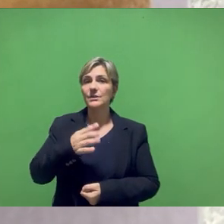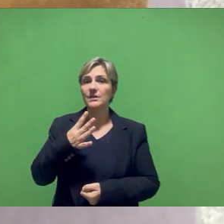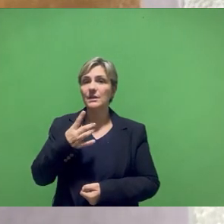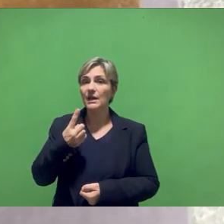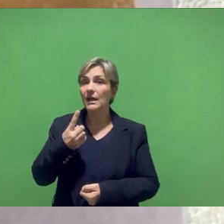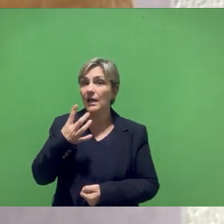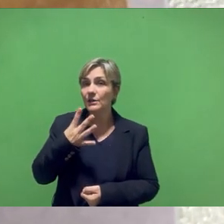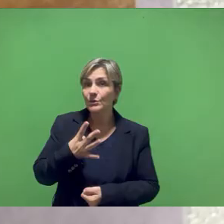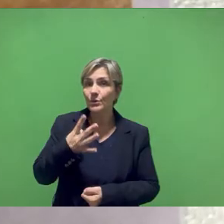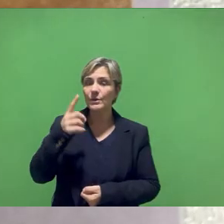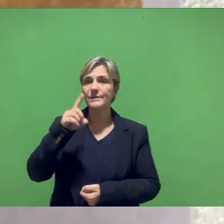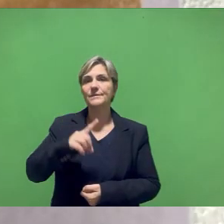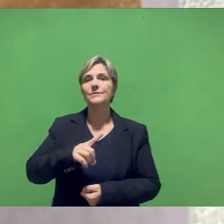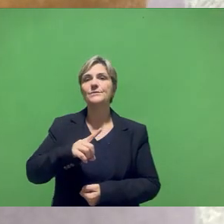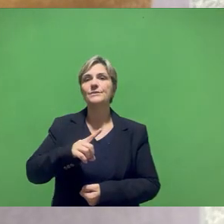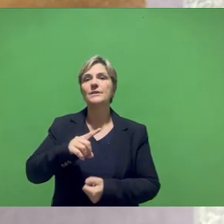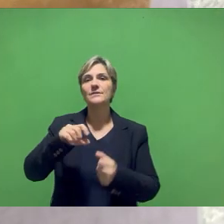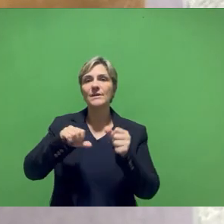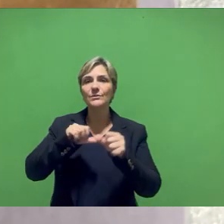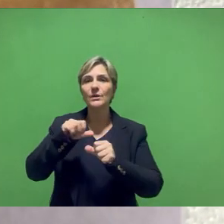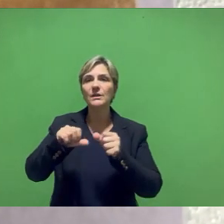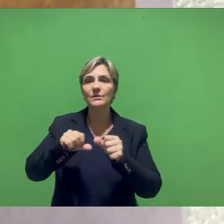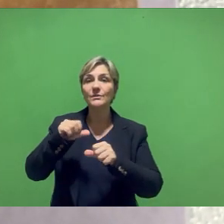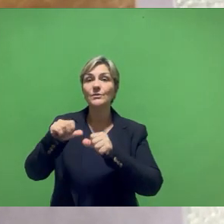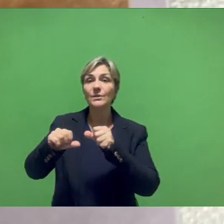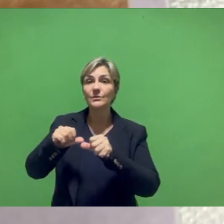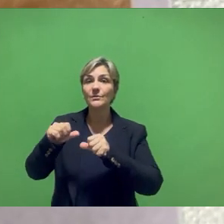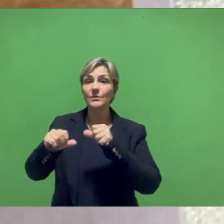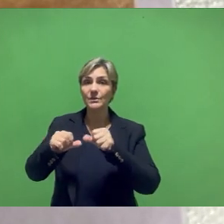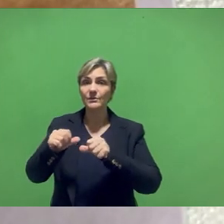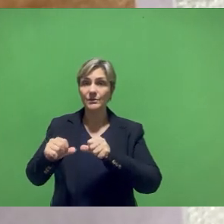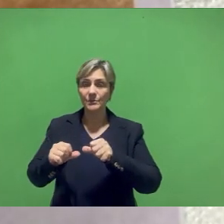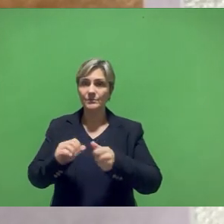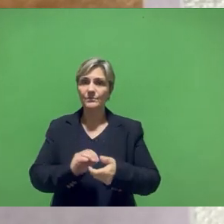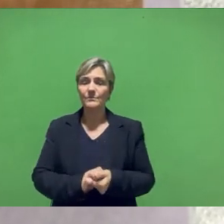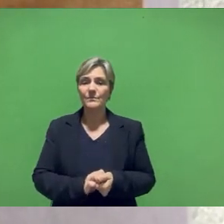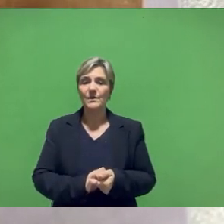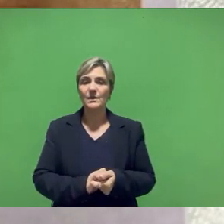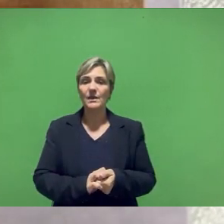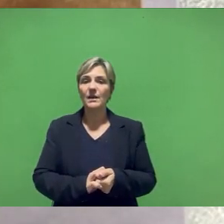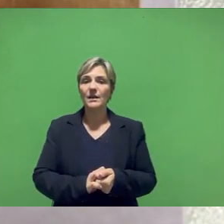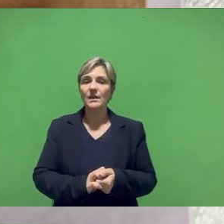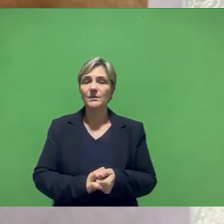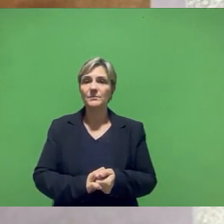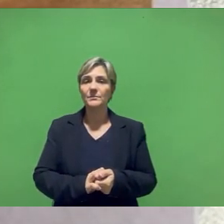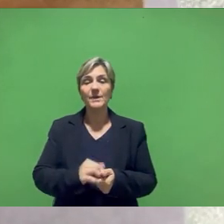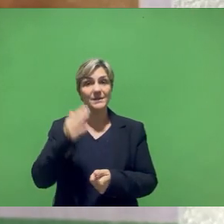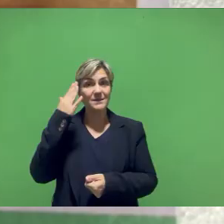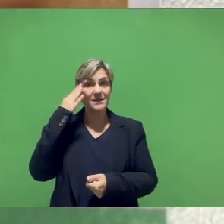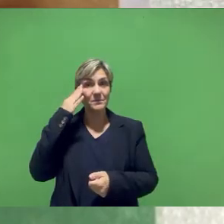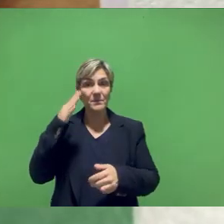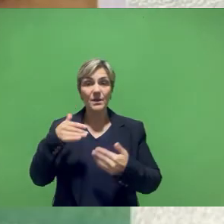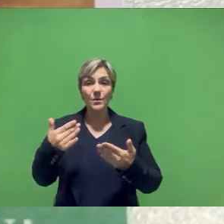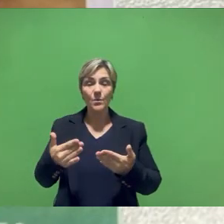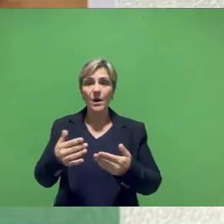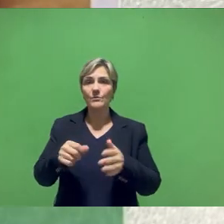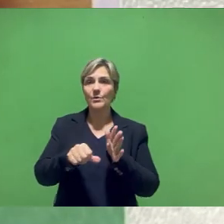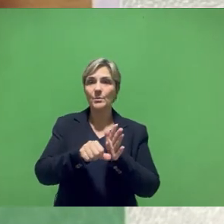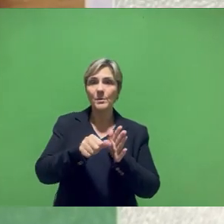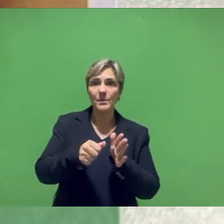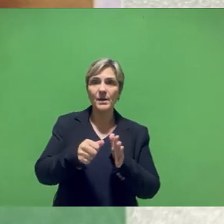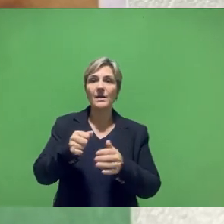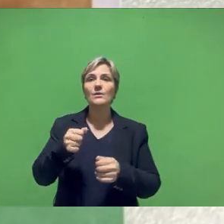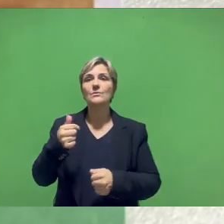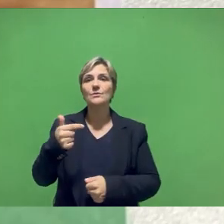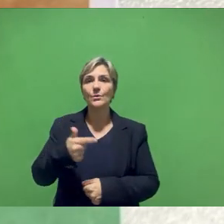14 dias a gente tem que mudar. Se hoje aplicou aqui, depois ali, vai indo. Marca no caderno para saber qual foi no